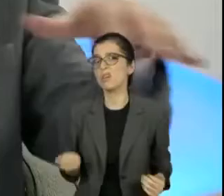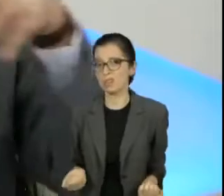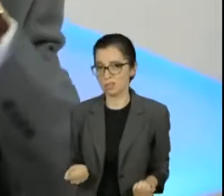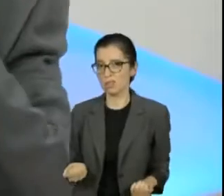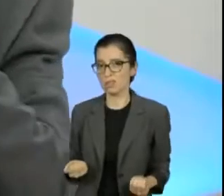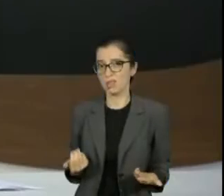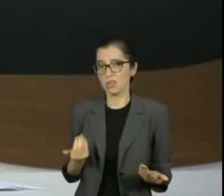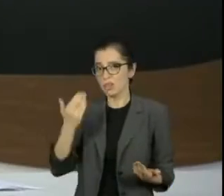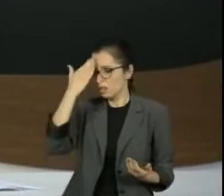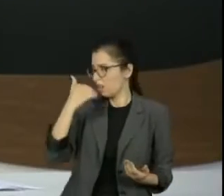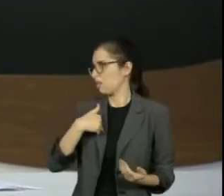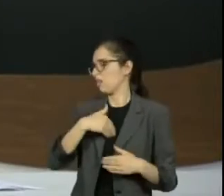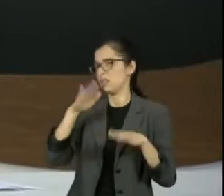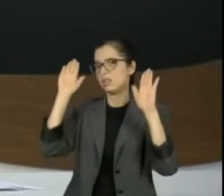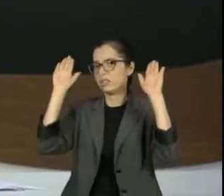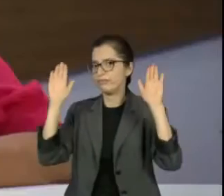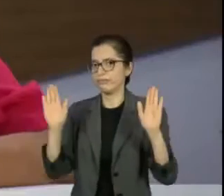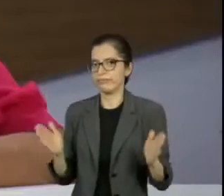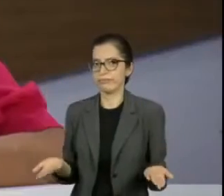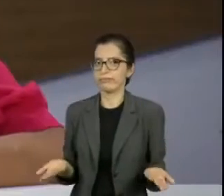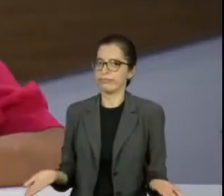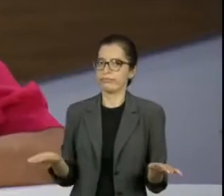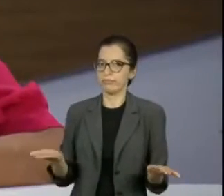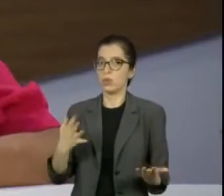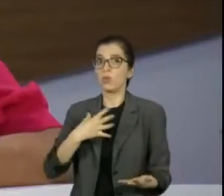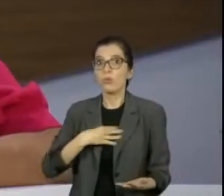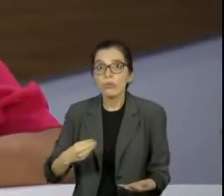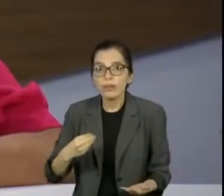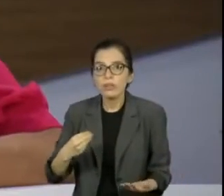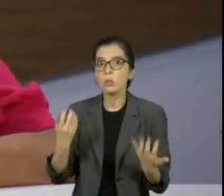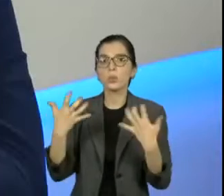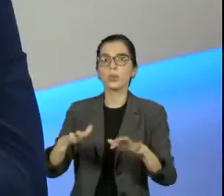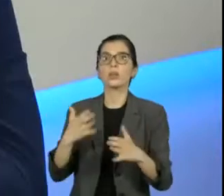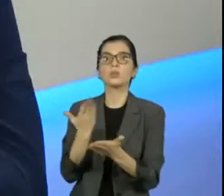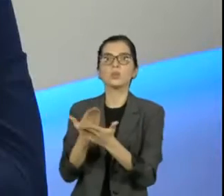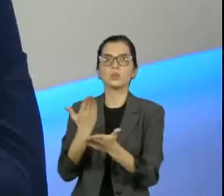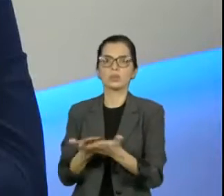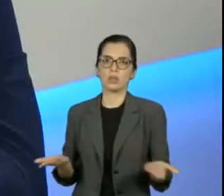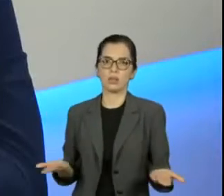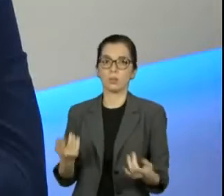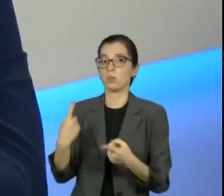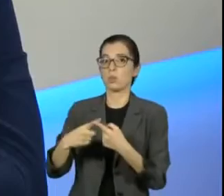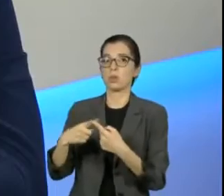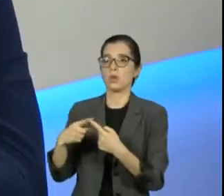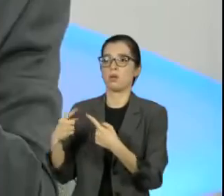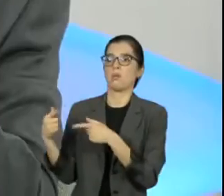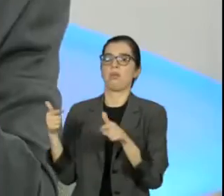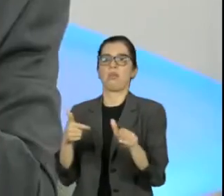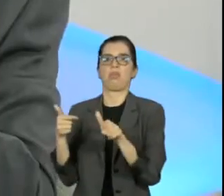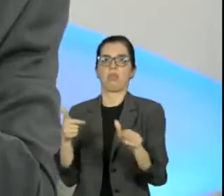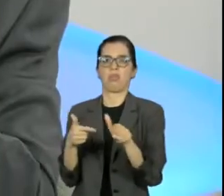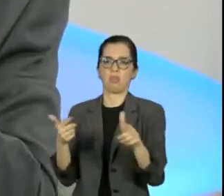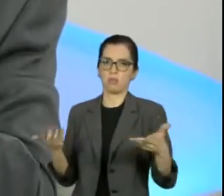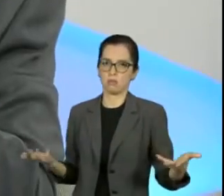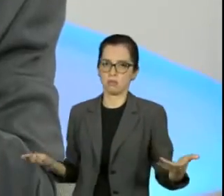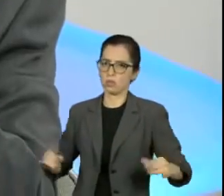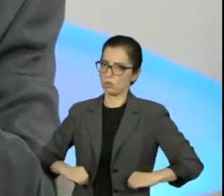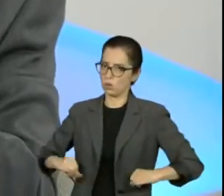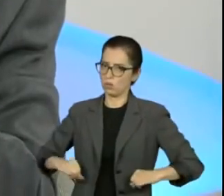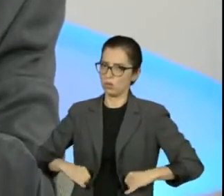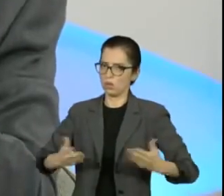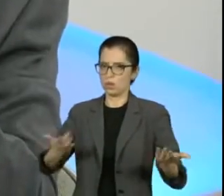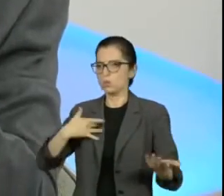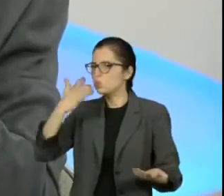estudo, que tinha vergonha de ir para o colégio. Então, você imagina o sofrimento que foi. Perfeito. Mas eu não tenho a receita, não. E